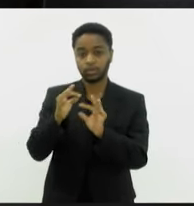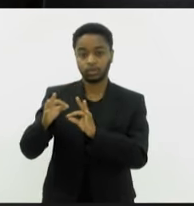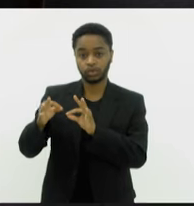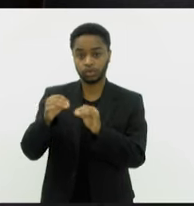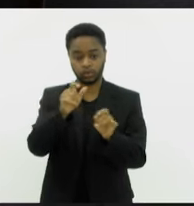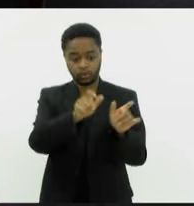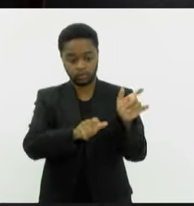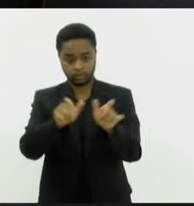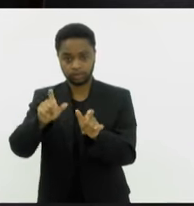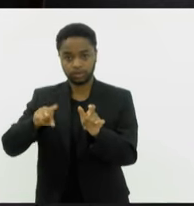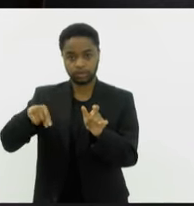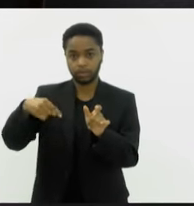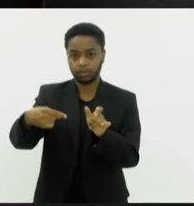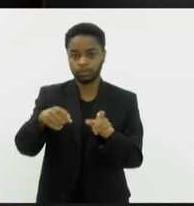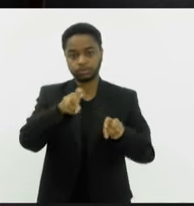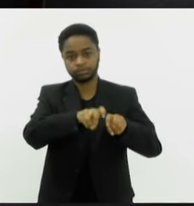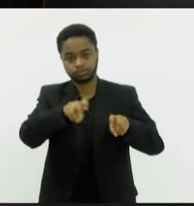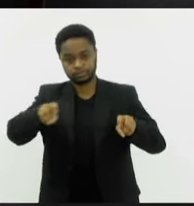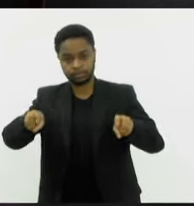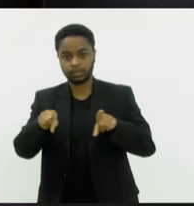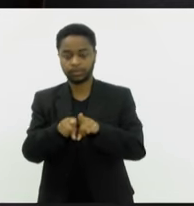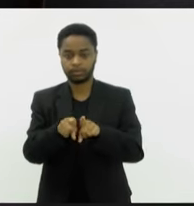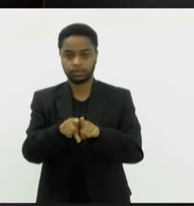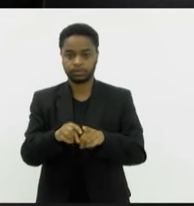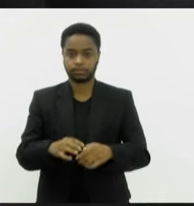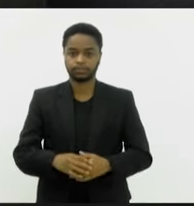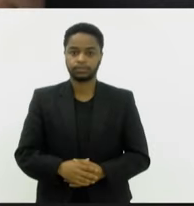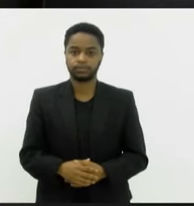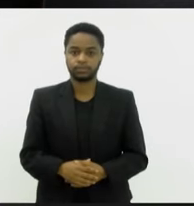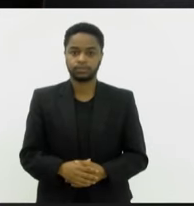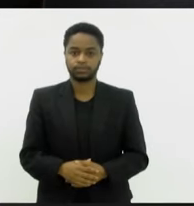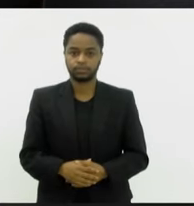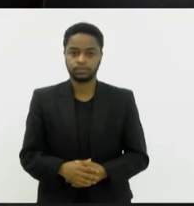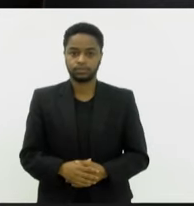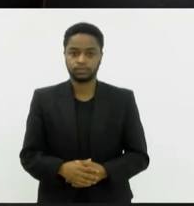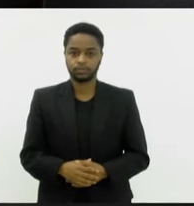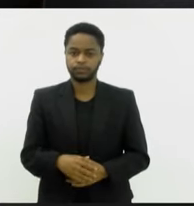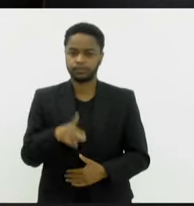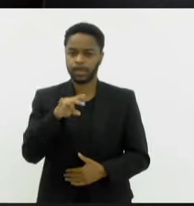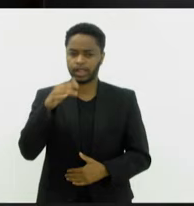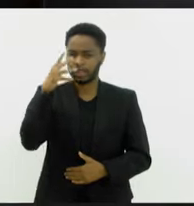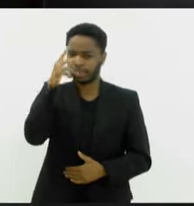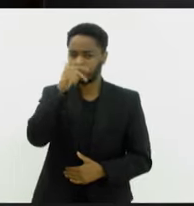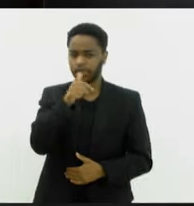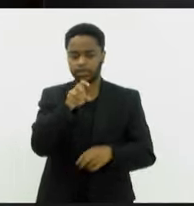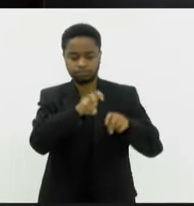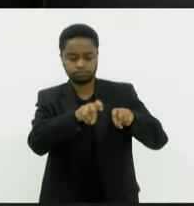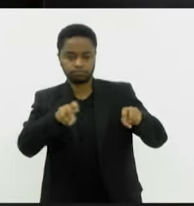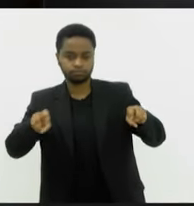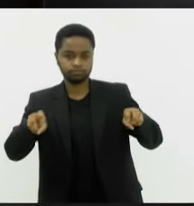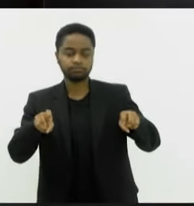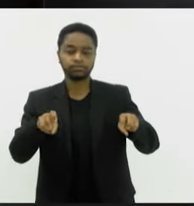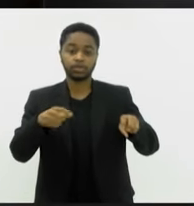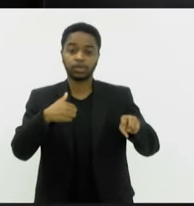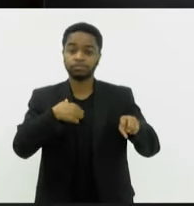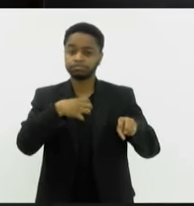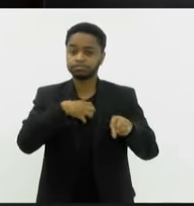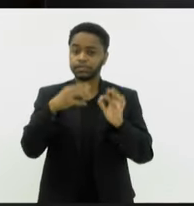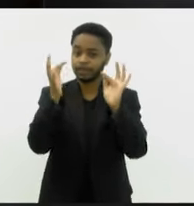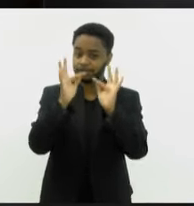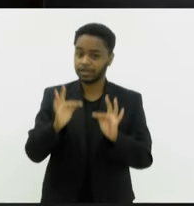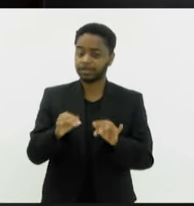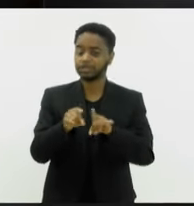todas estarão aqui conosco daqui a pouquinho a mesa vai ficar linda maravilhosa tô tão eu estou tão feliz e